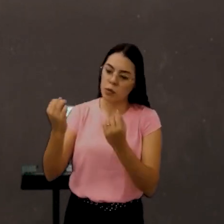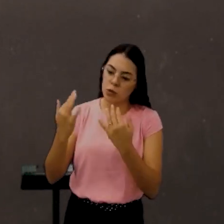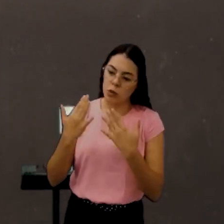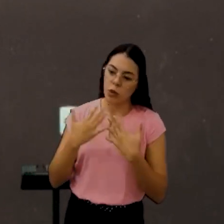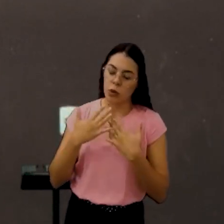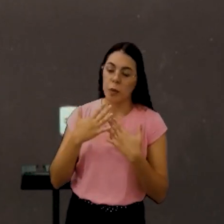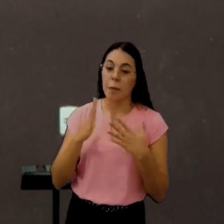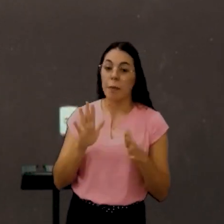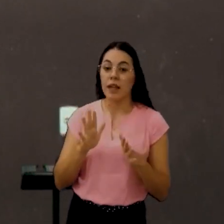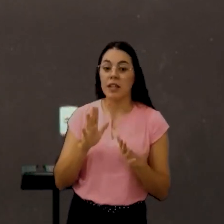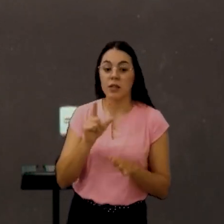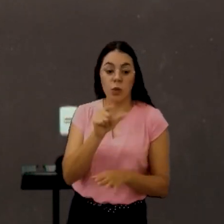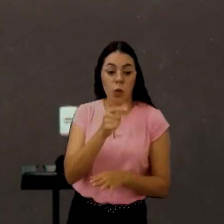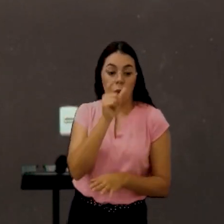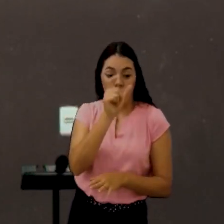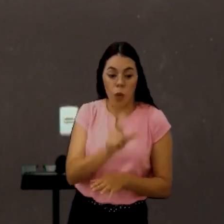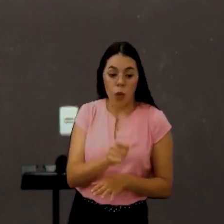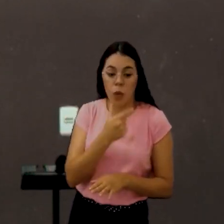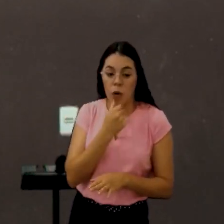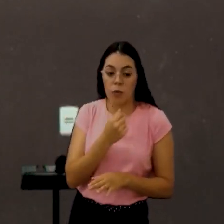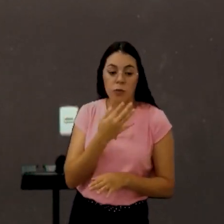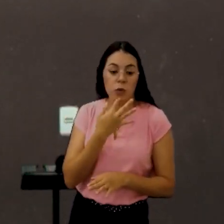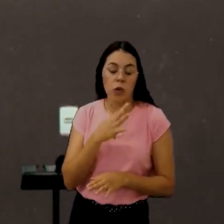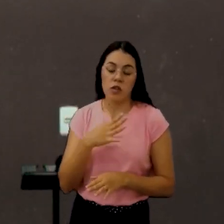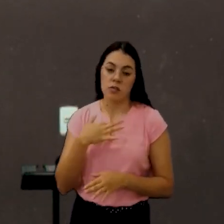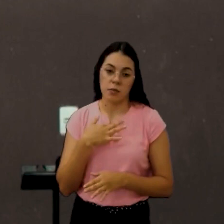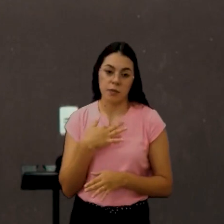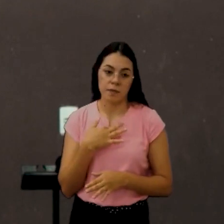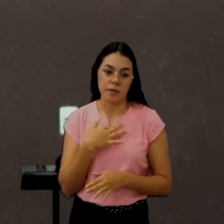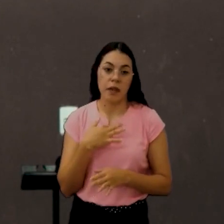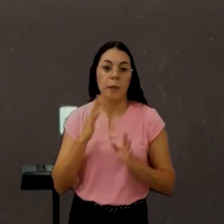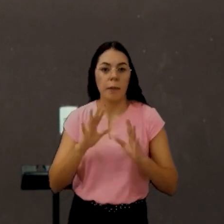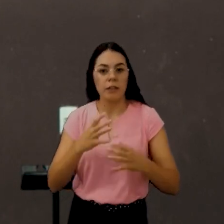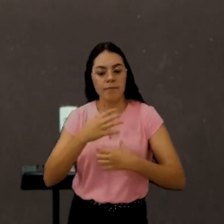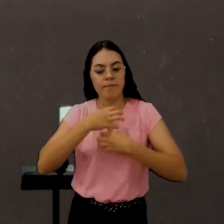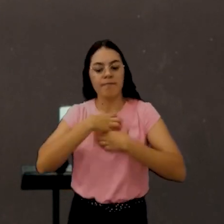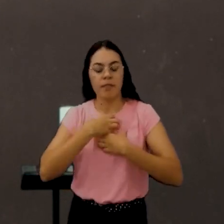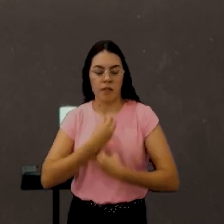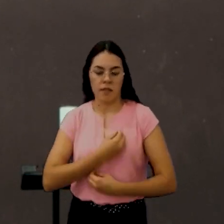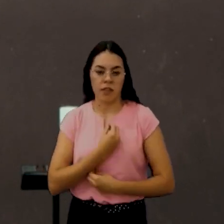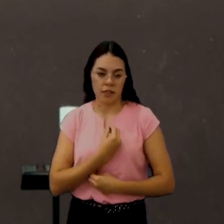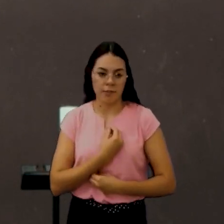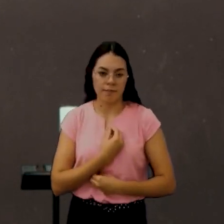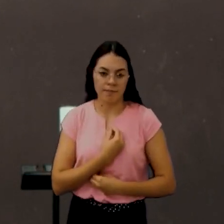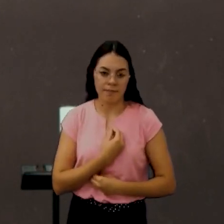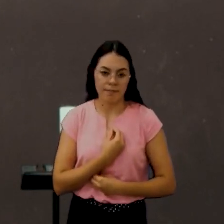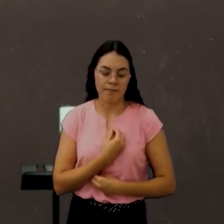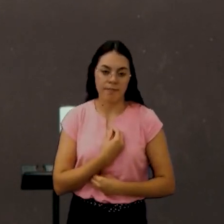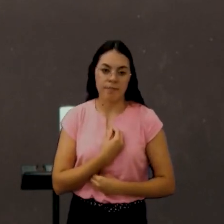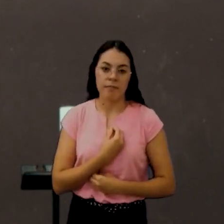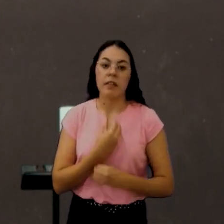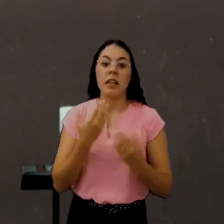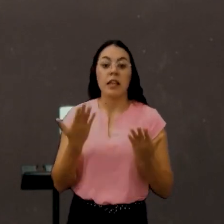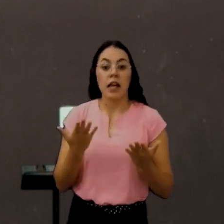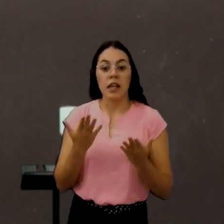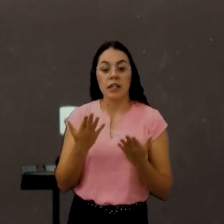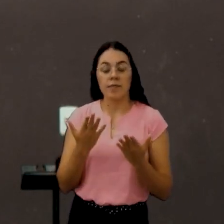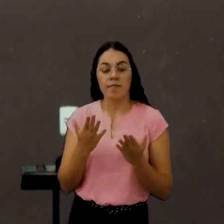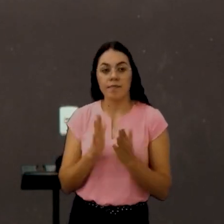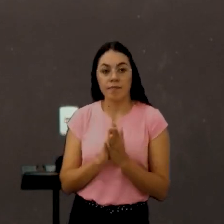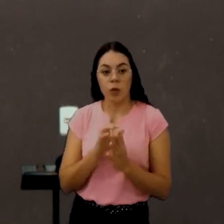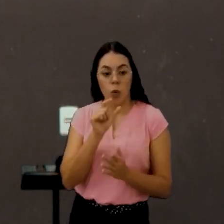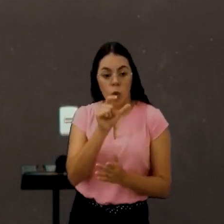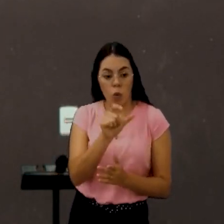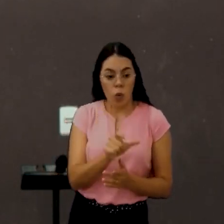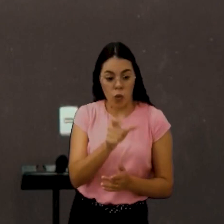nem me conhece. Ele nem sabe quem eu sou, mas ele impactou a minha vida. E a expectativa que ele mostrou